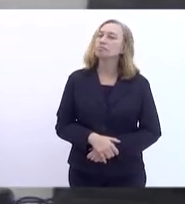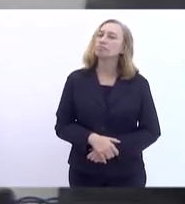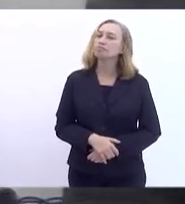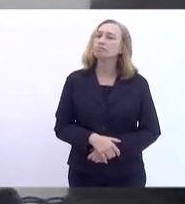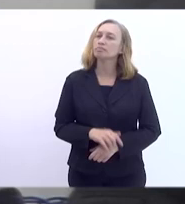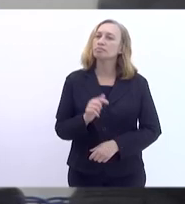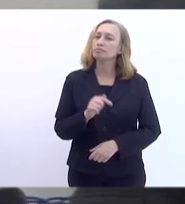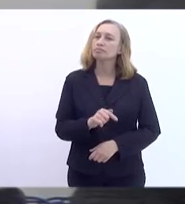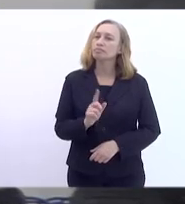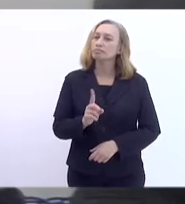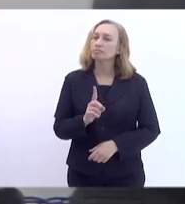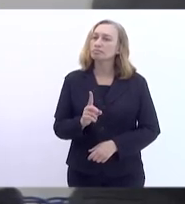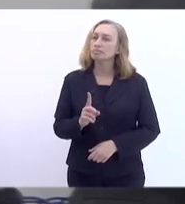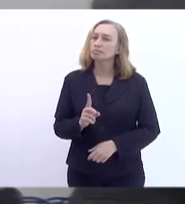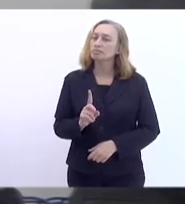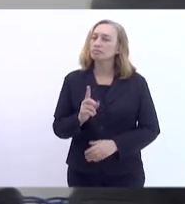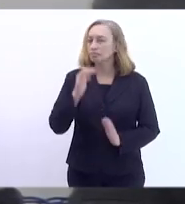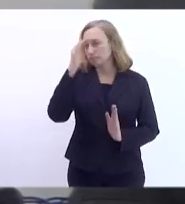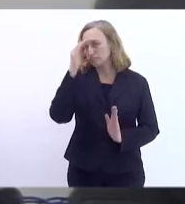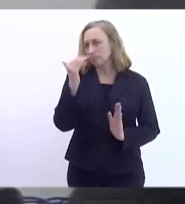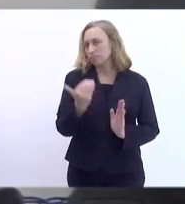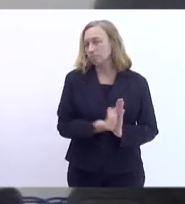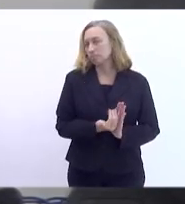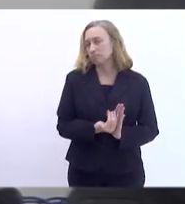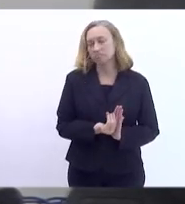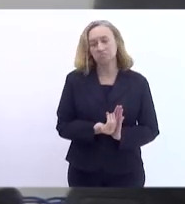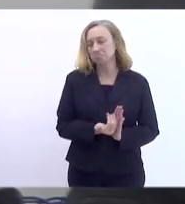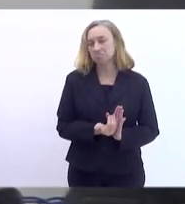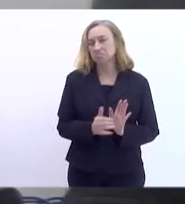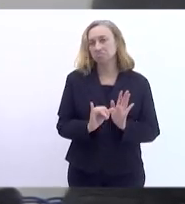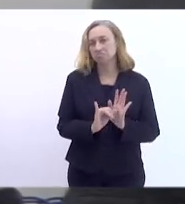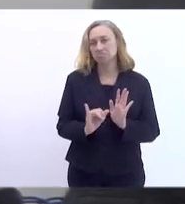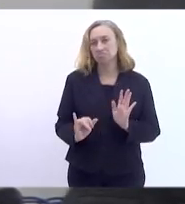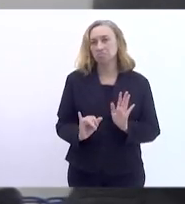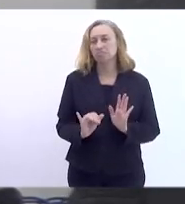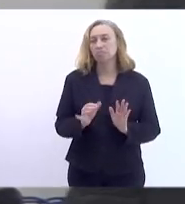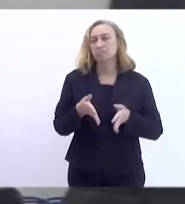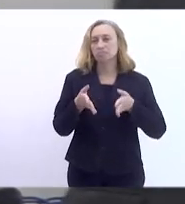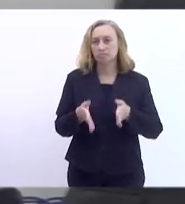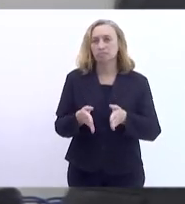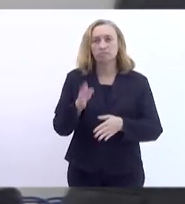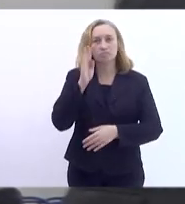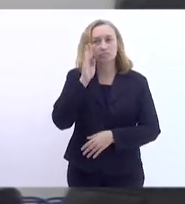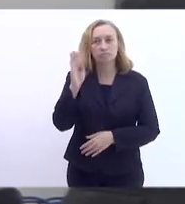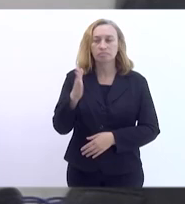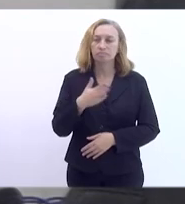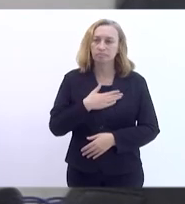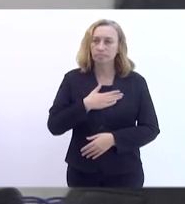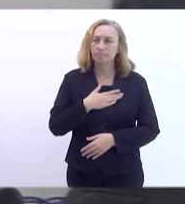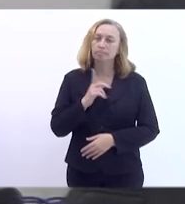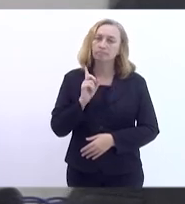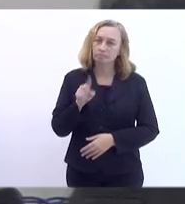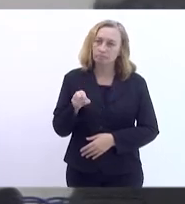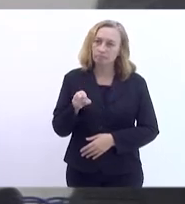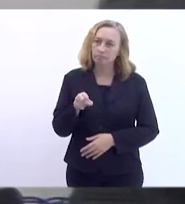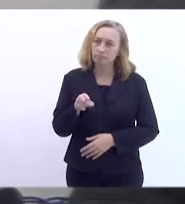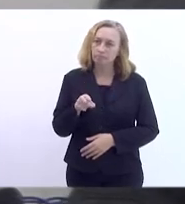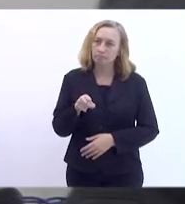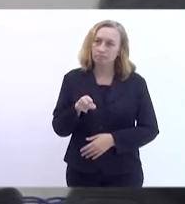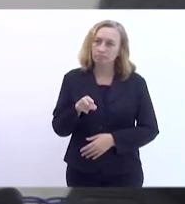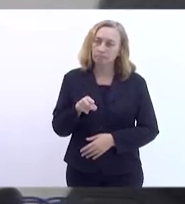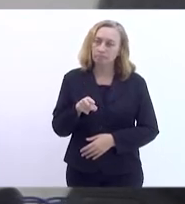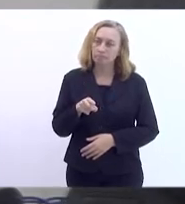ponto aqui não é de eventual descumprimento do edital o Ponto Central fulcral para mim é